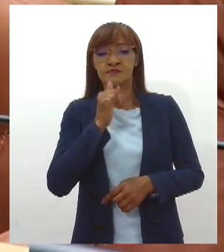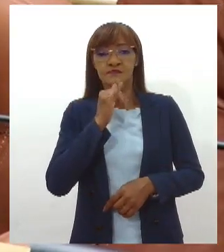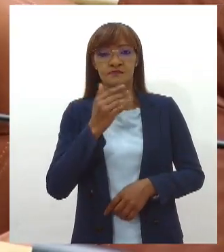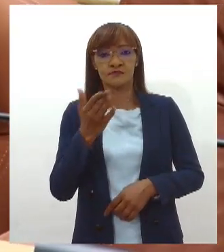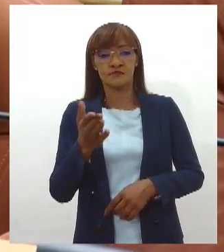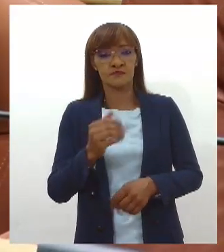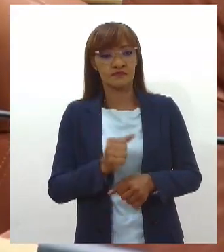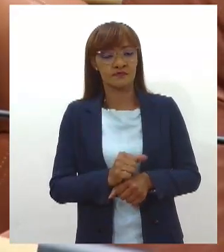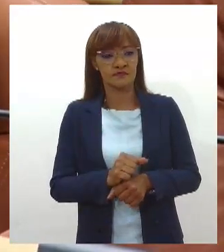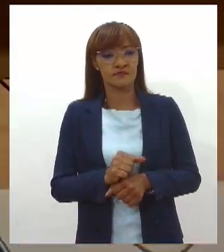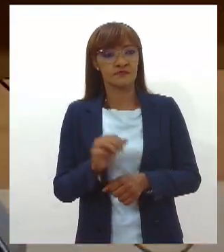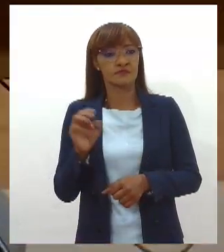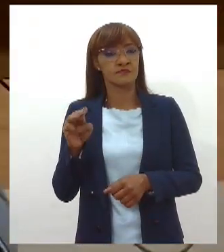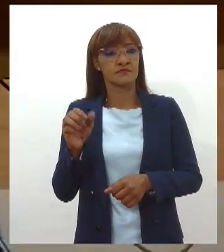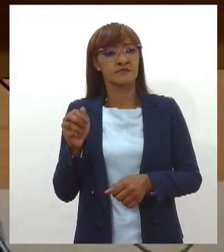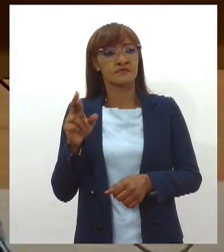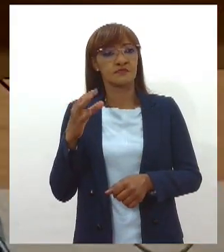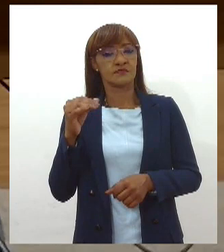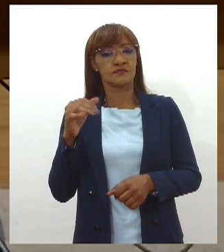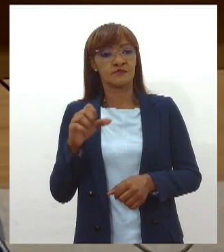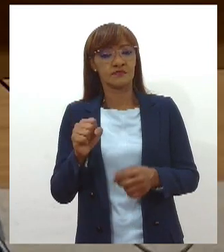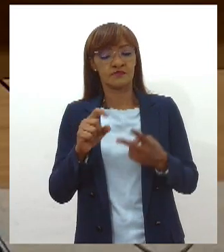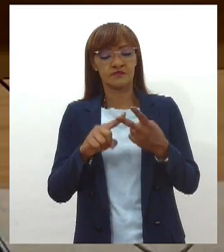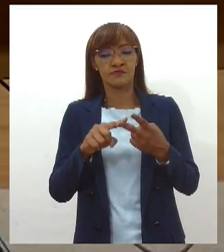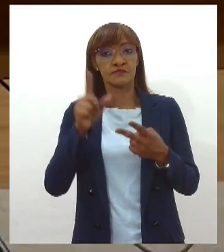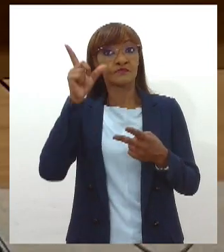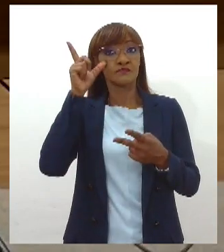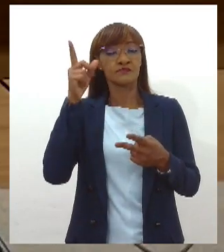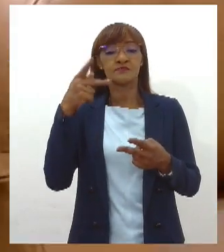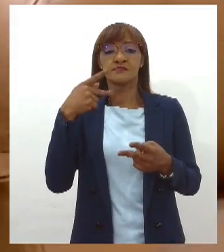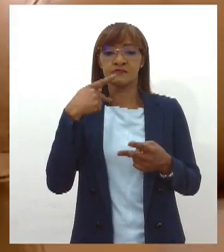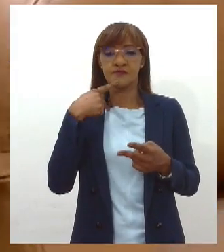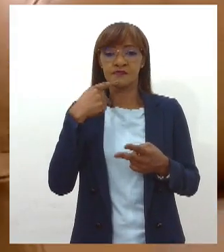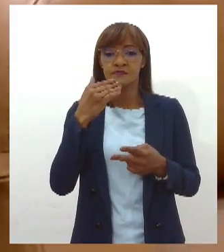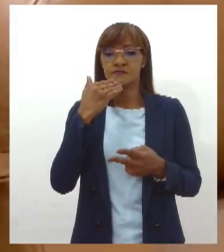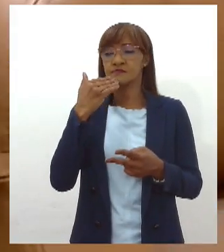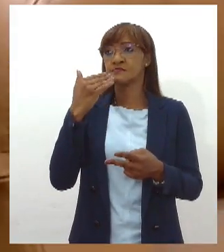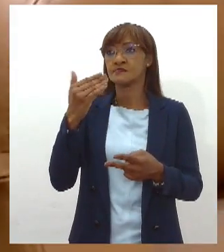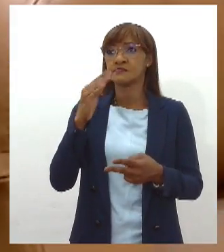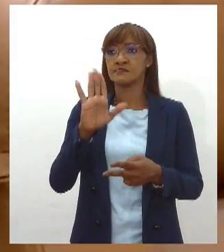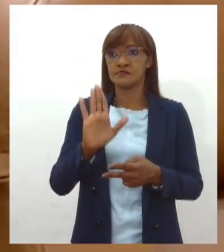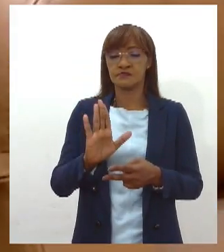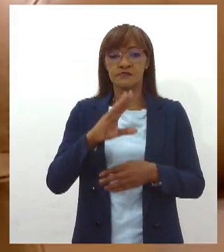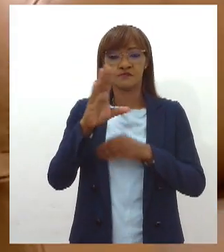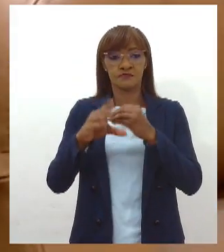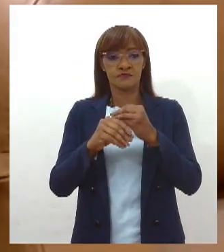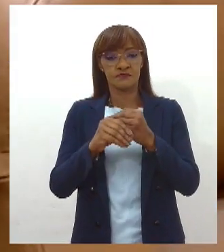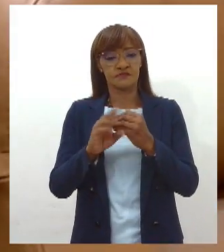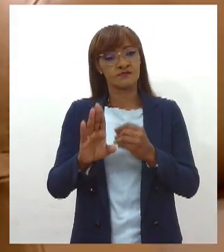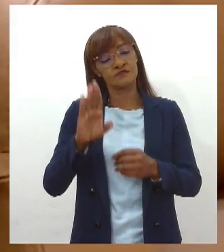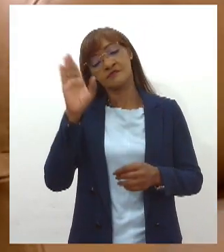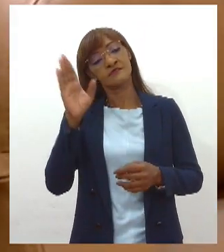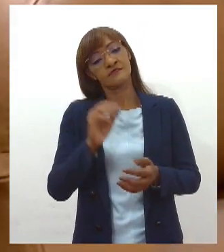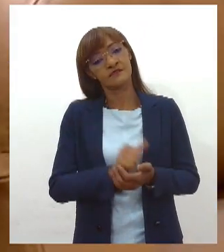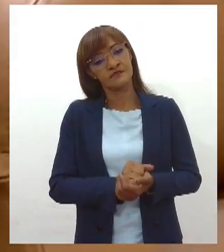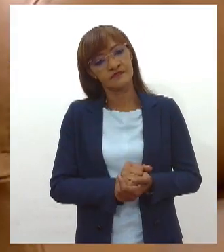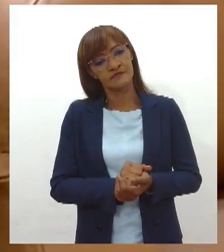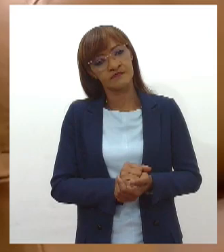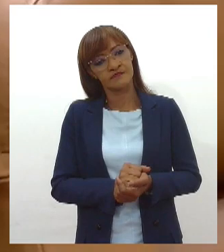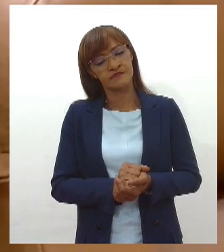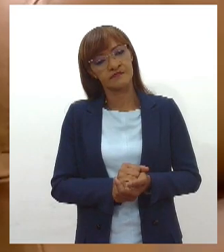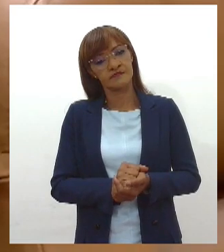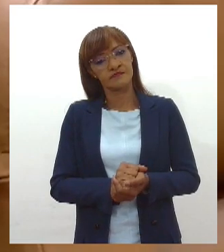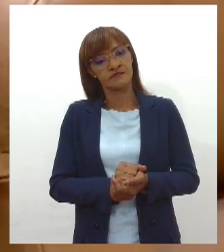Marcos Oliveira e Luciano Pimentel, que pediram a palavra. Existe algum concorrente da DESO, a não ser